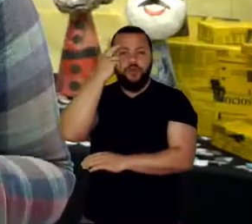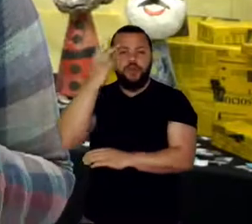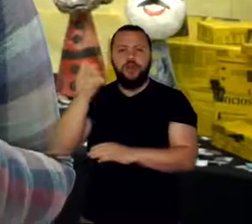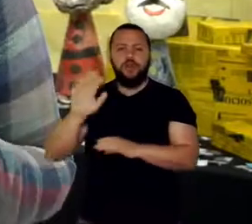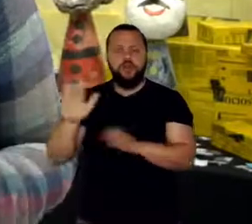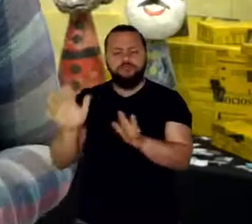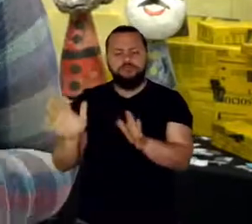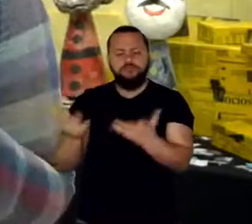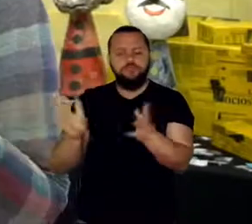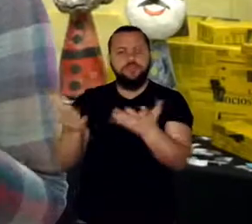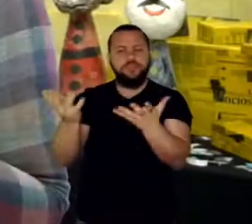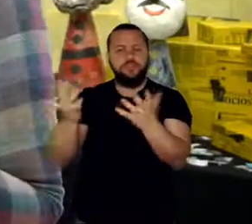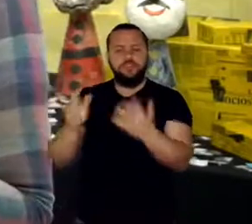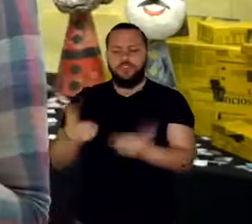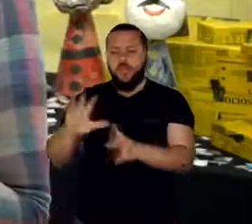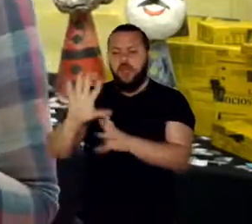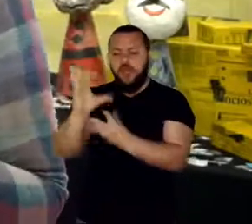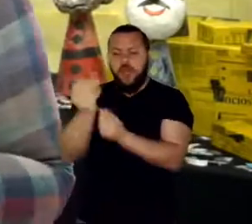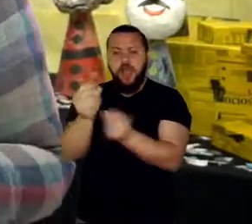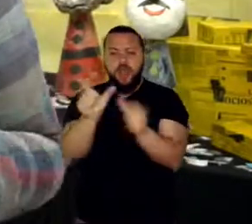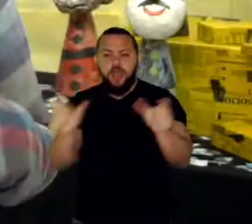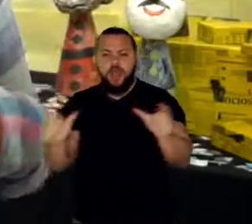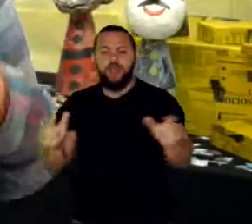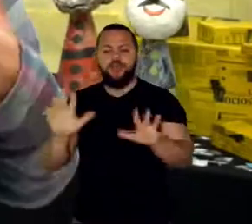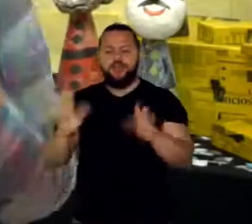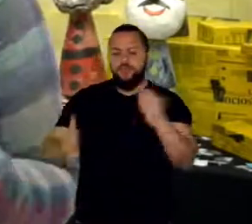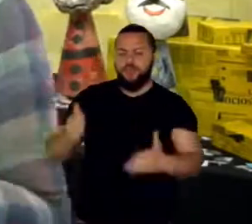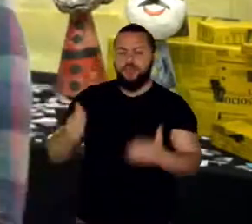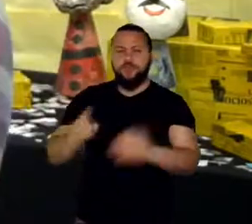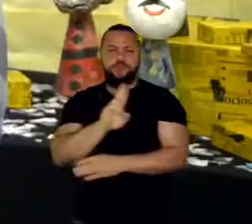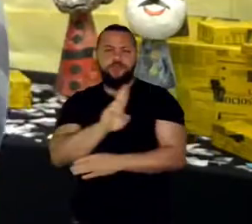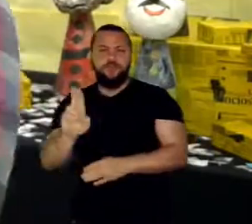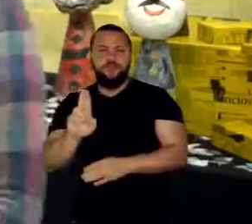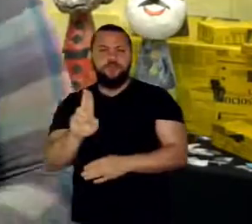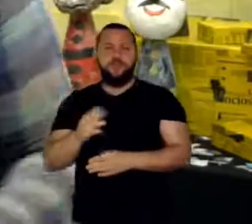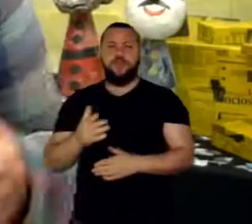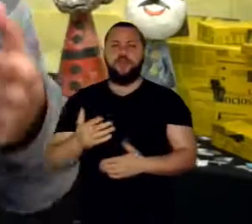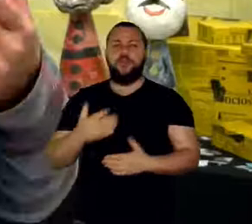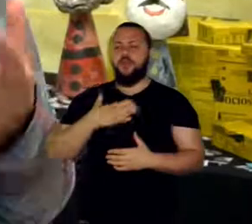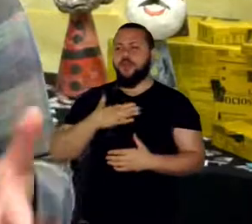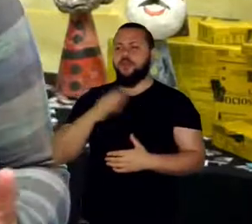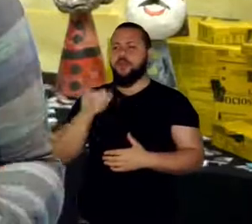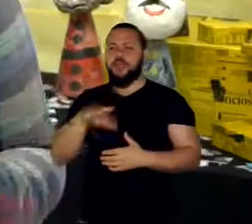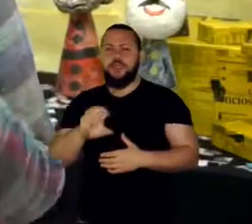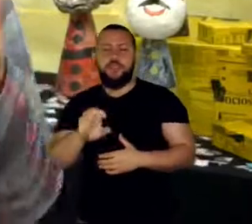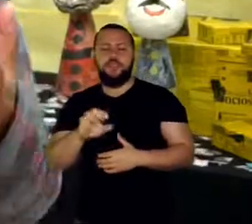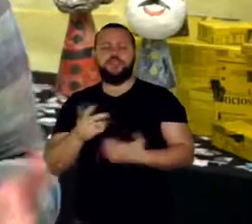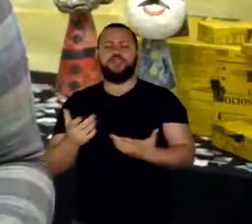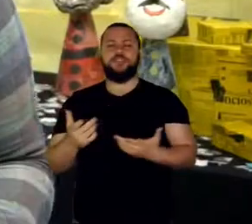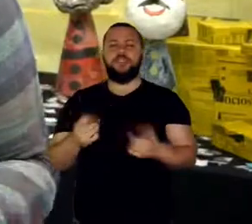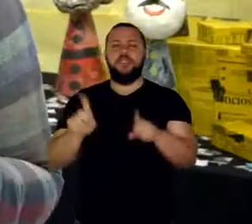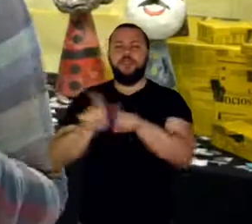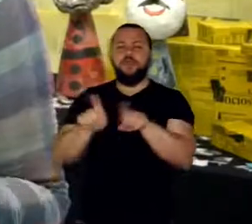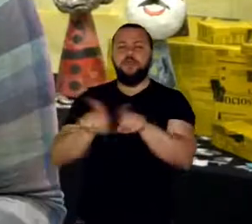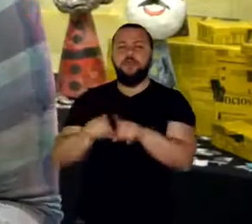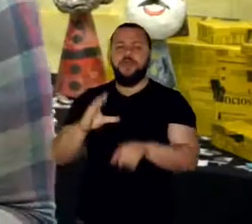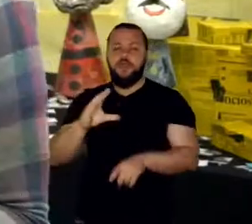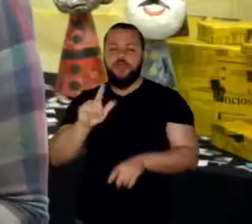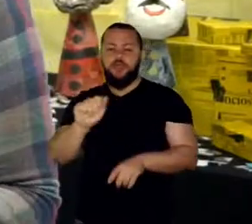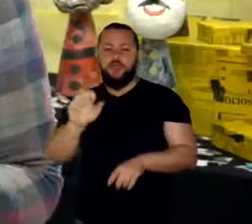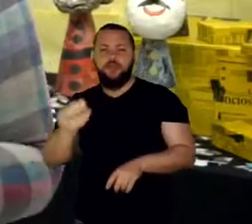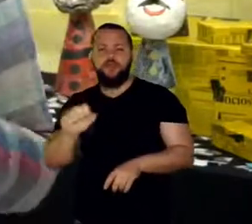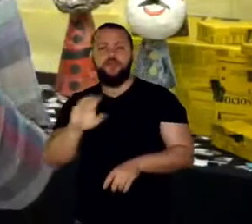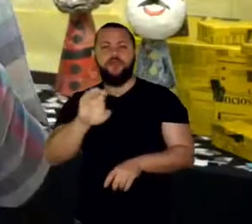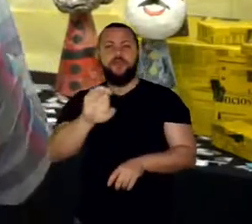bonequeiros. Vou nomear alguns aqui. Eu, Inês Gomes, Evaldo Barros, Cláudio Miller, Beto